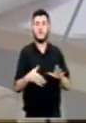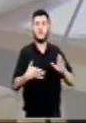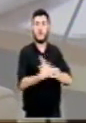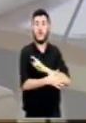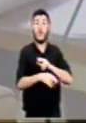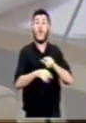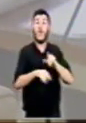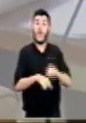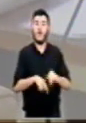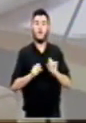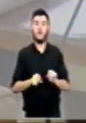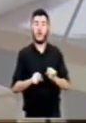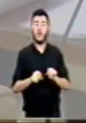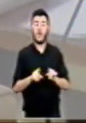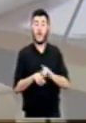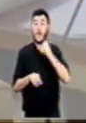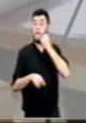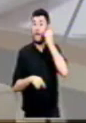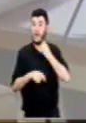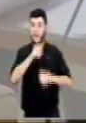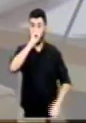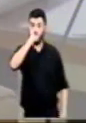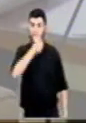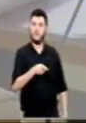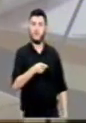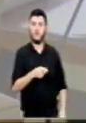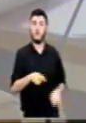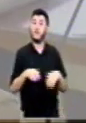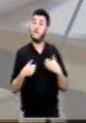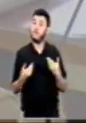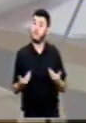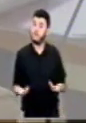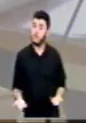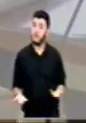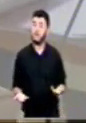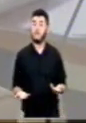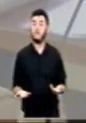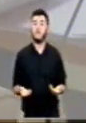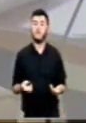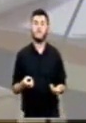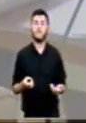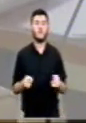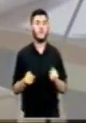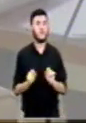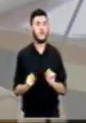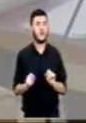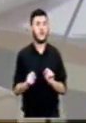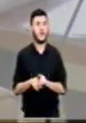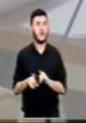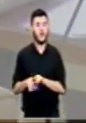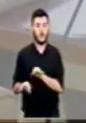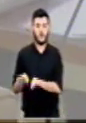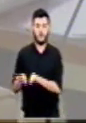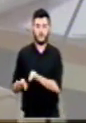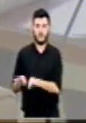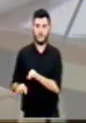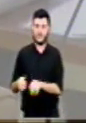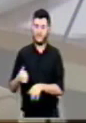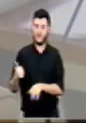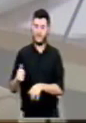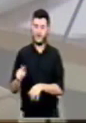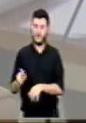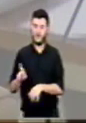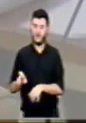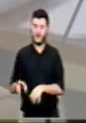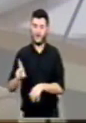isso, revela-se impróprio que a instância de primeiro grau avalie intrincada a